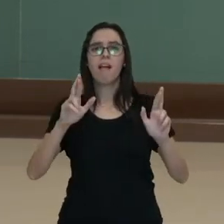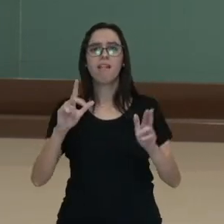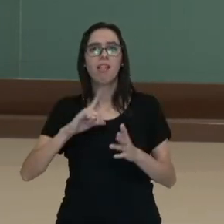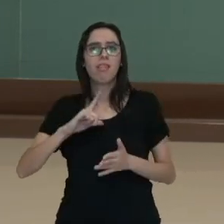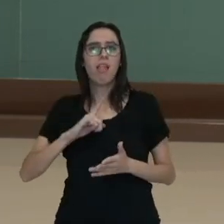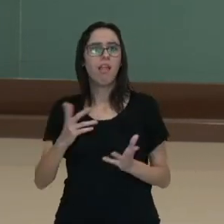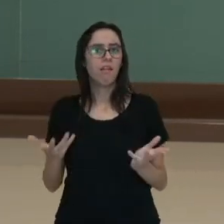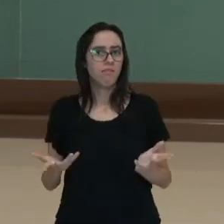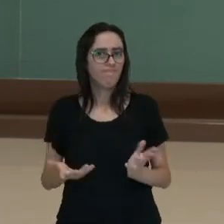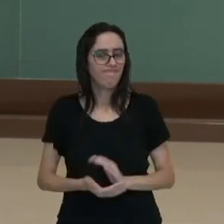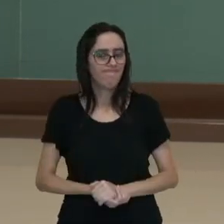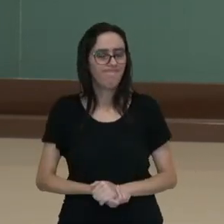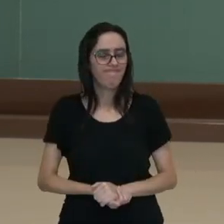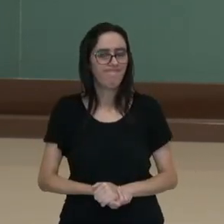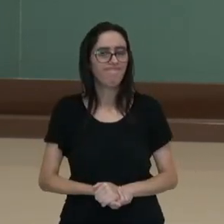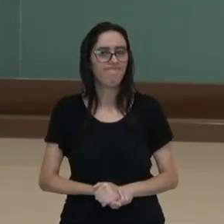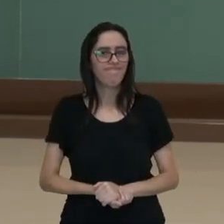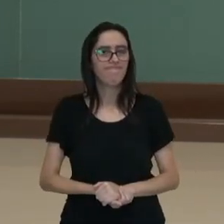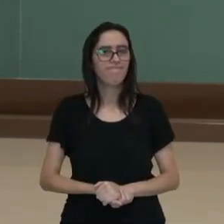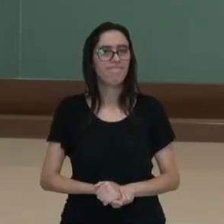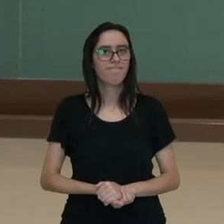seguir. E sim,